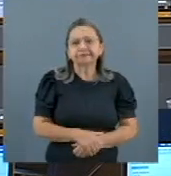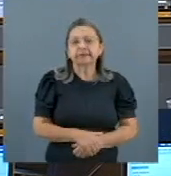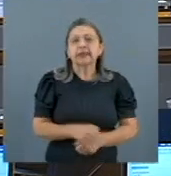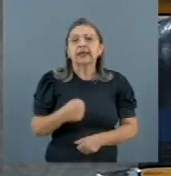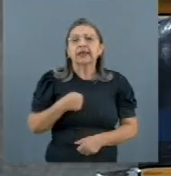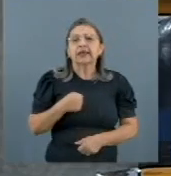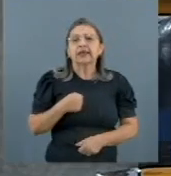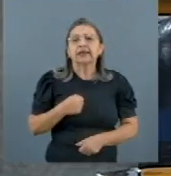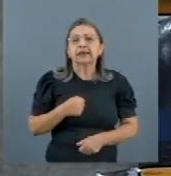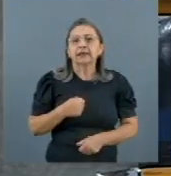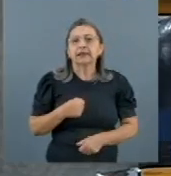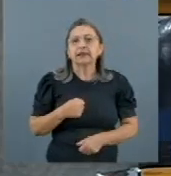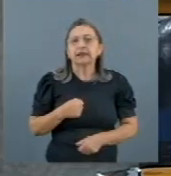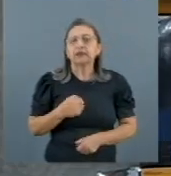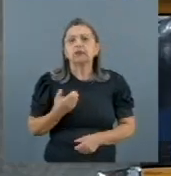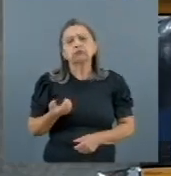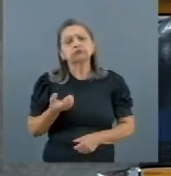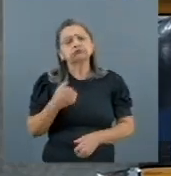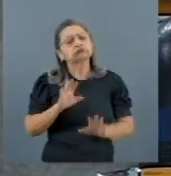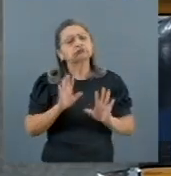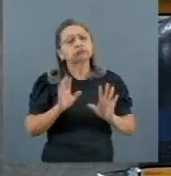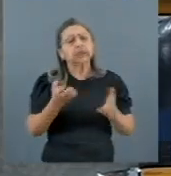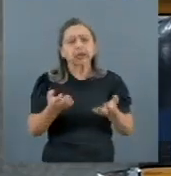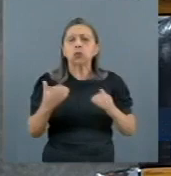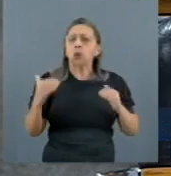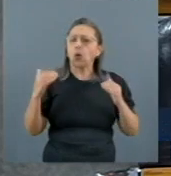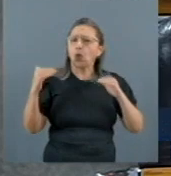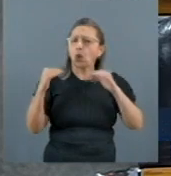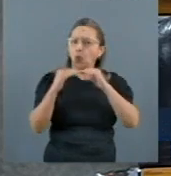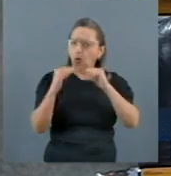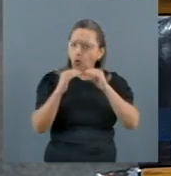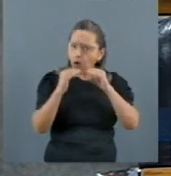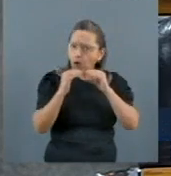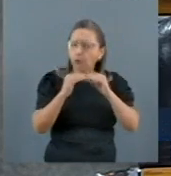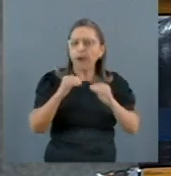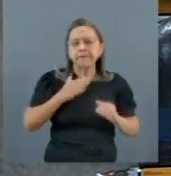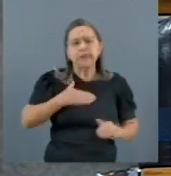queria concordar com a minha colega, a senadora Soraya,